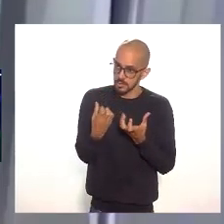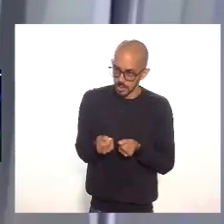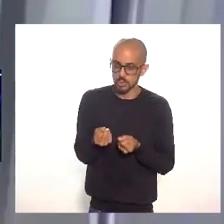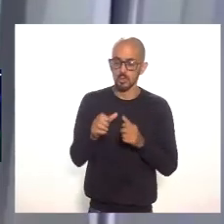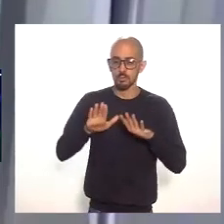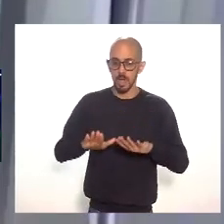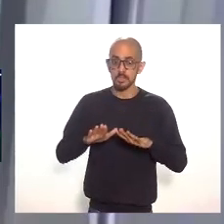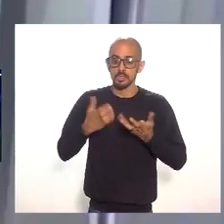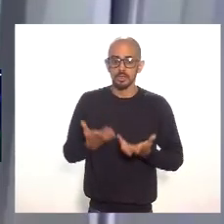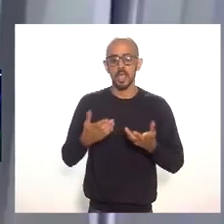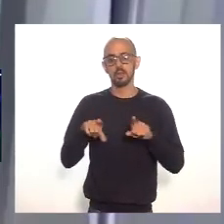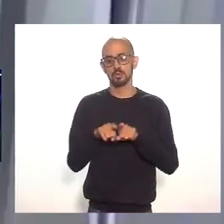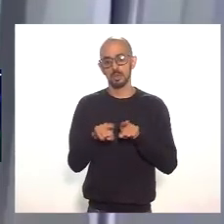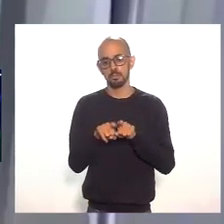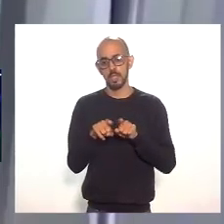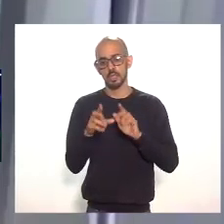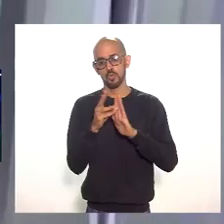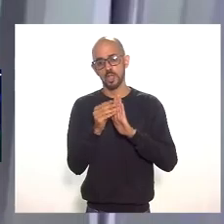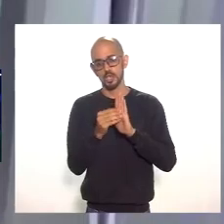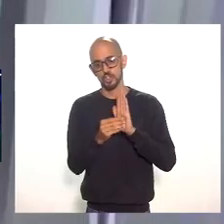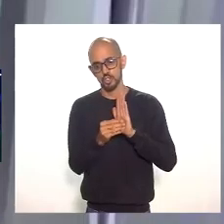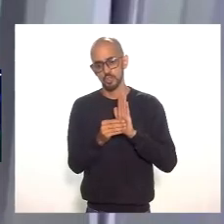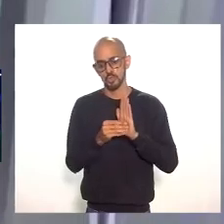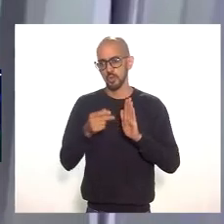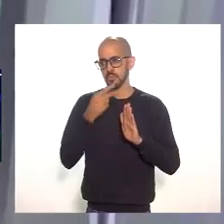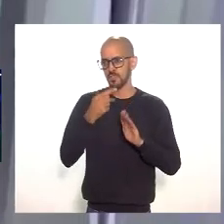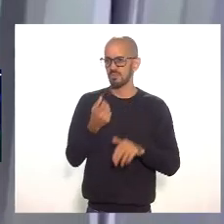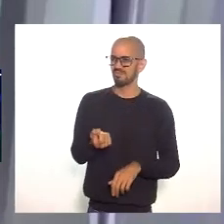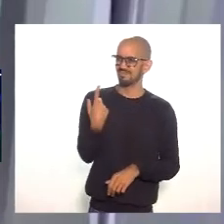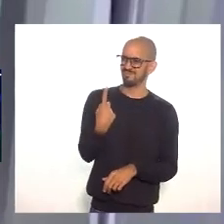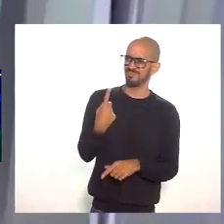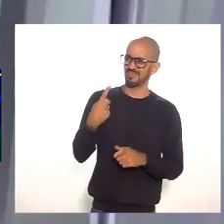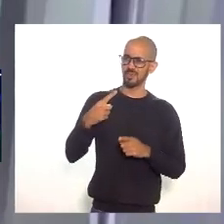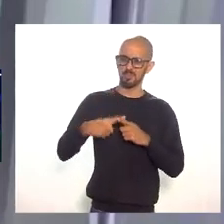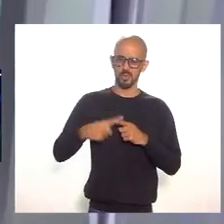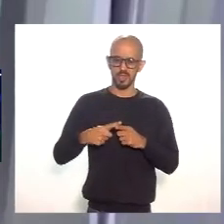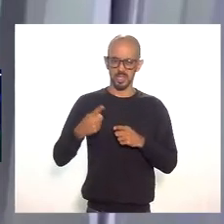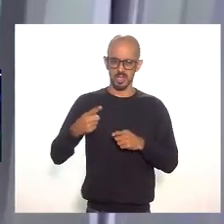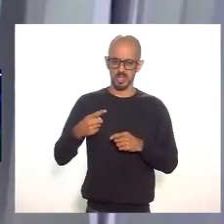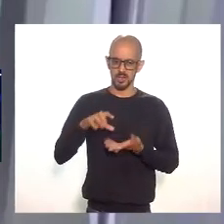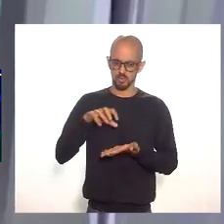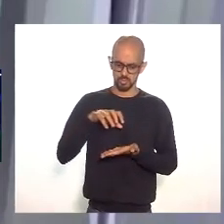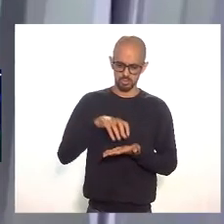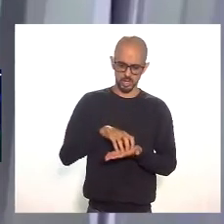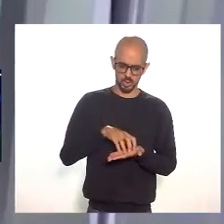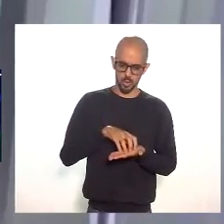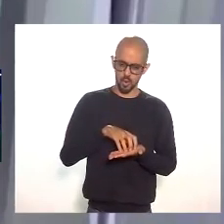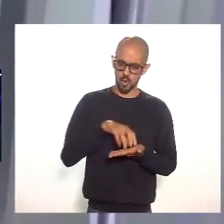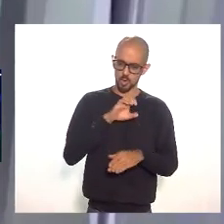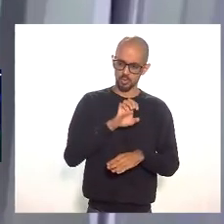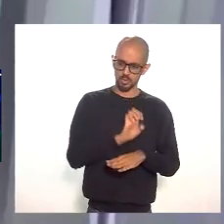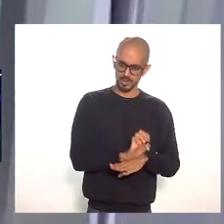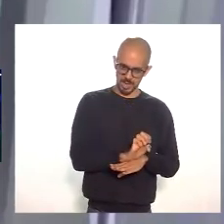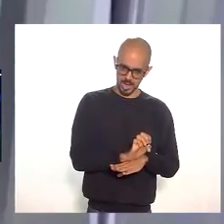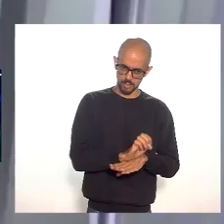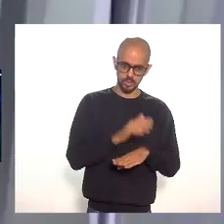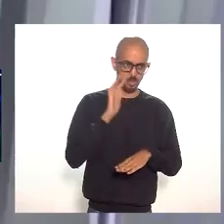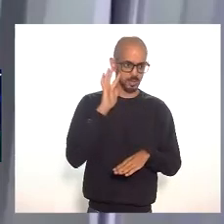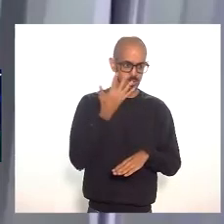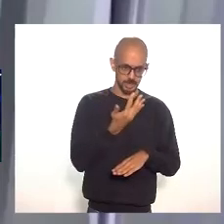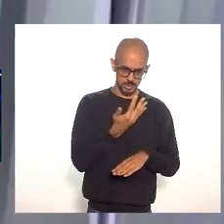assim registrar como fato estranho que um órgão do Poder Público Estadual tenha